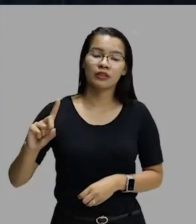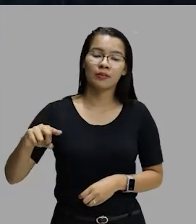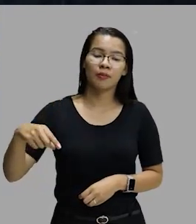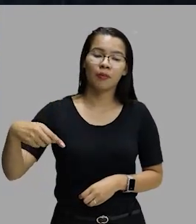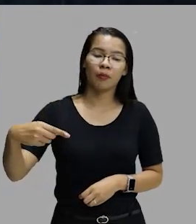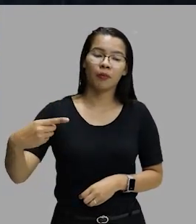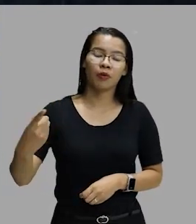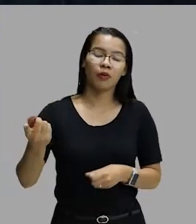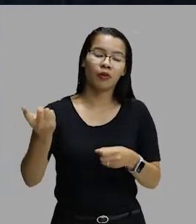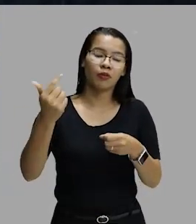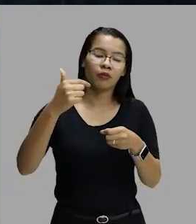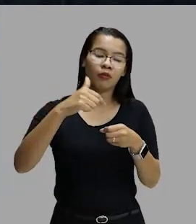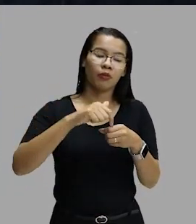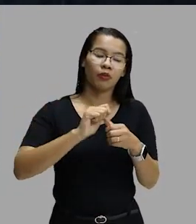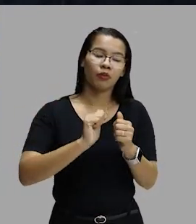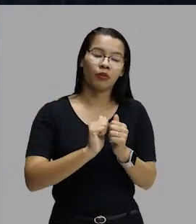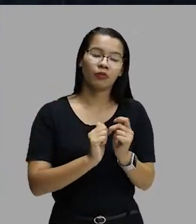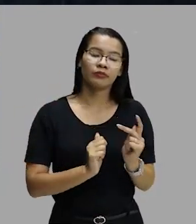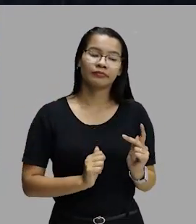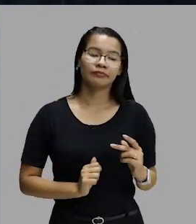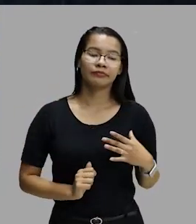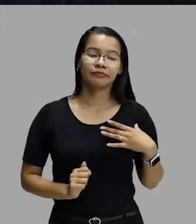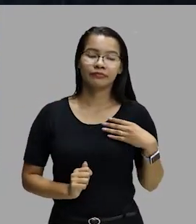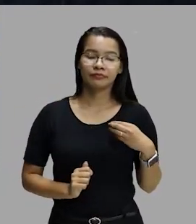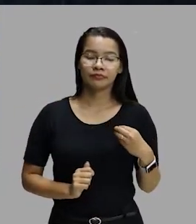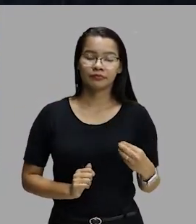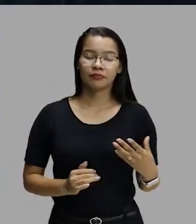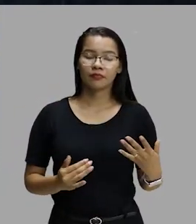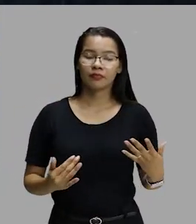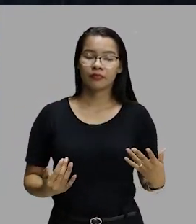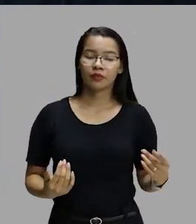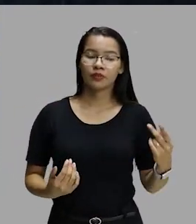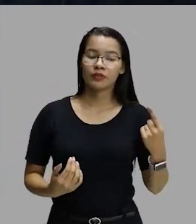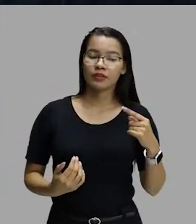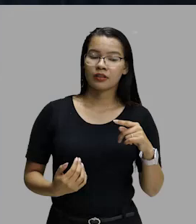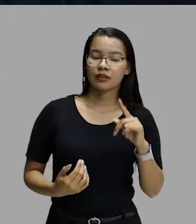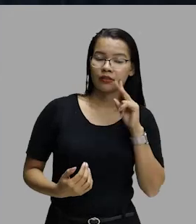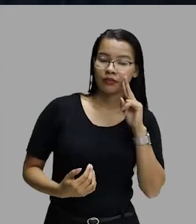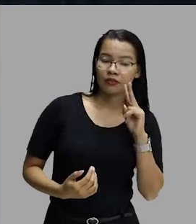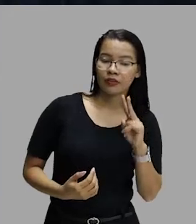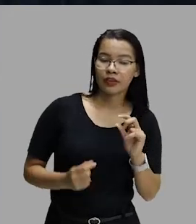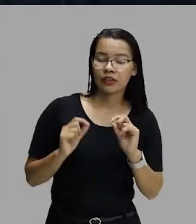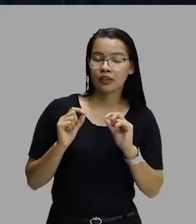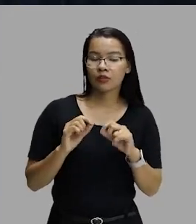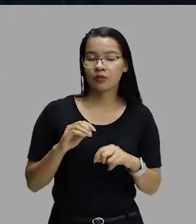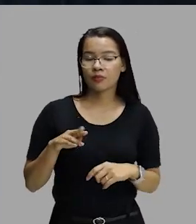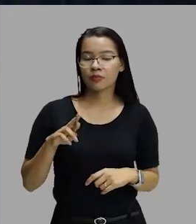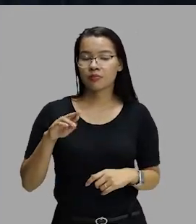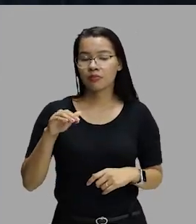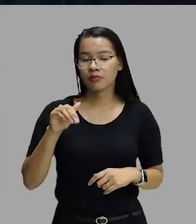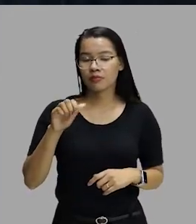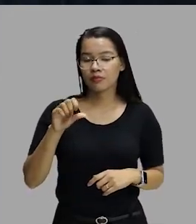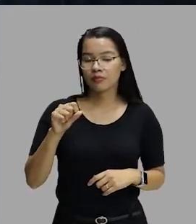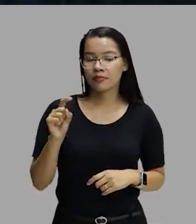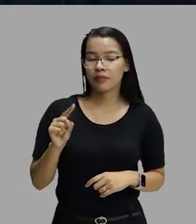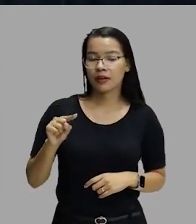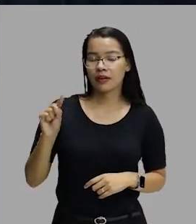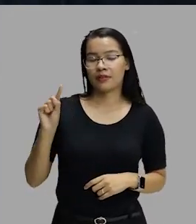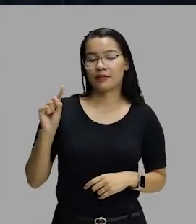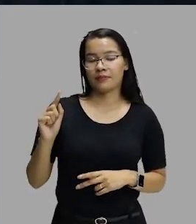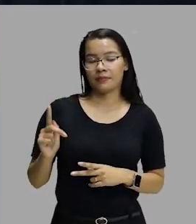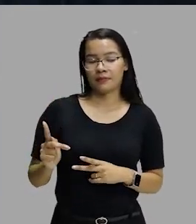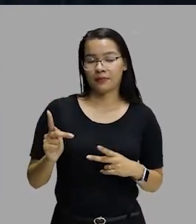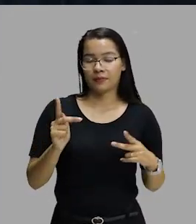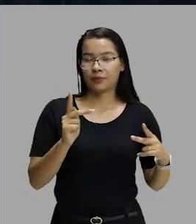nesse capítulo 6, você vê aí que o Brás, né, o defunto, né, ele morreu, ele recebe uma visita.